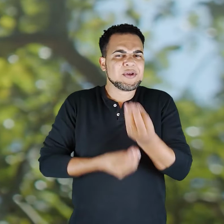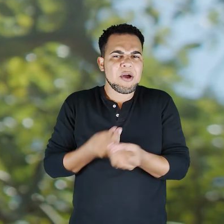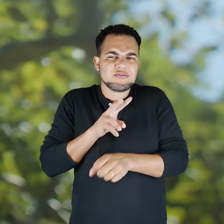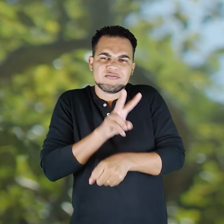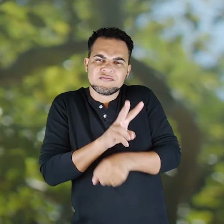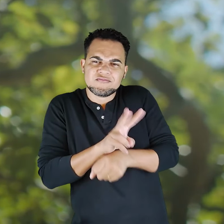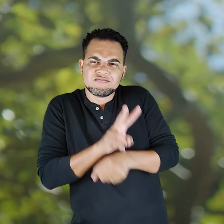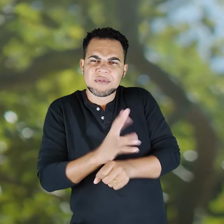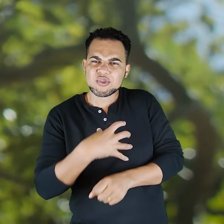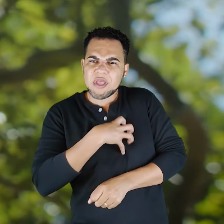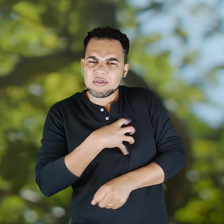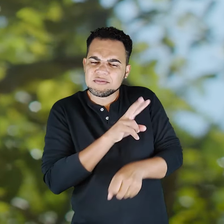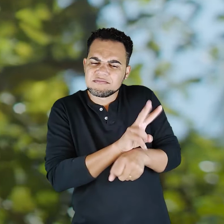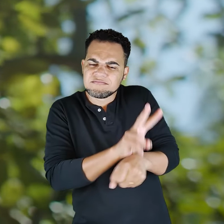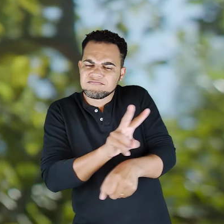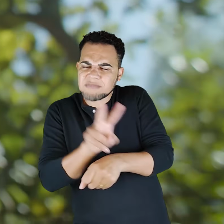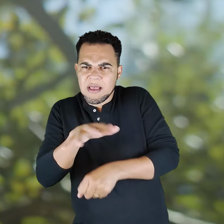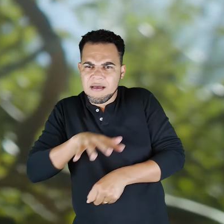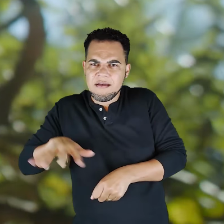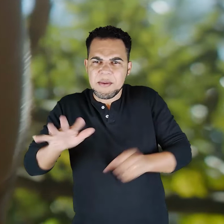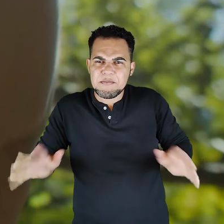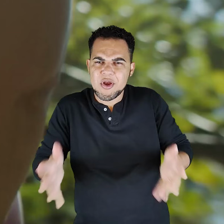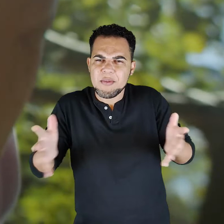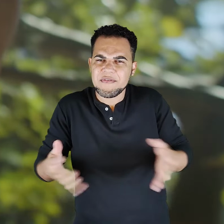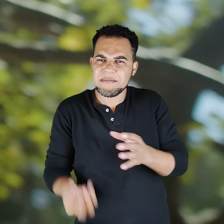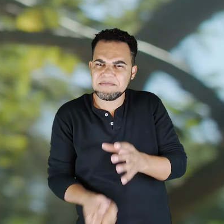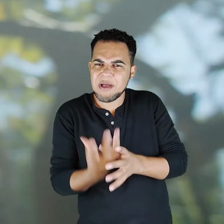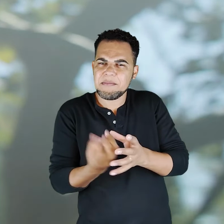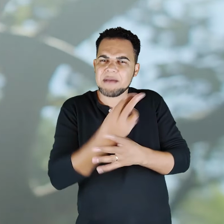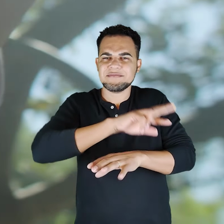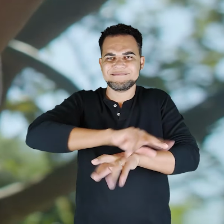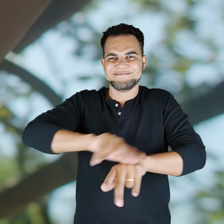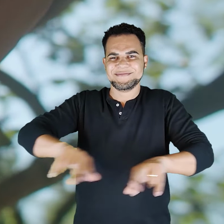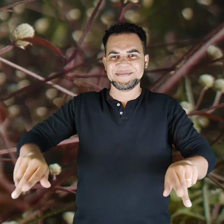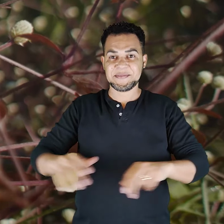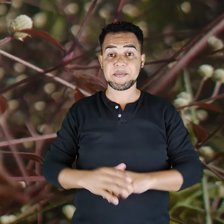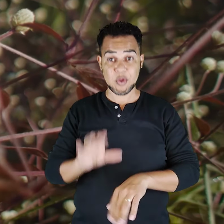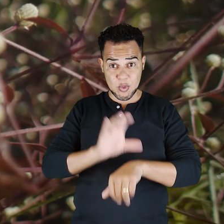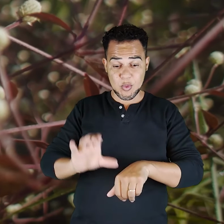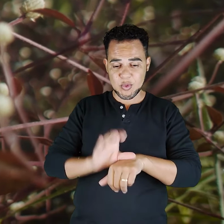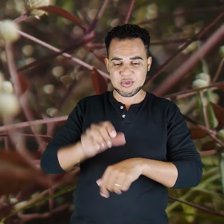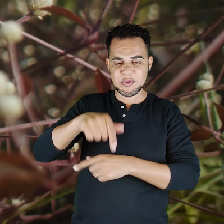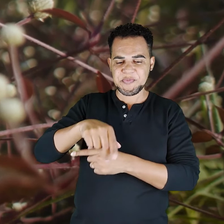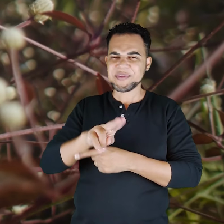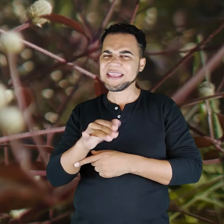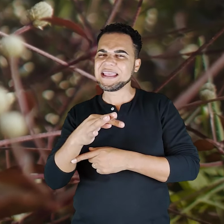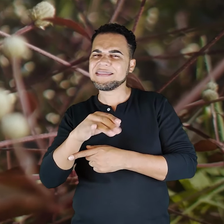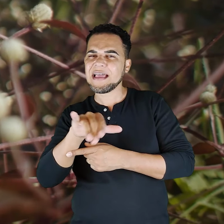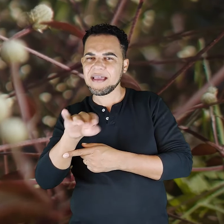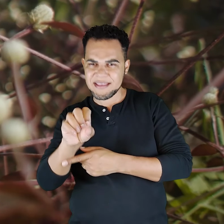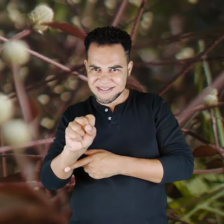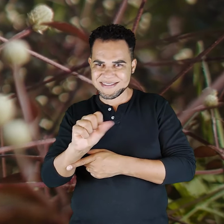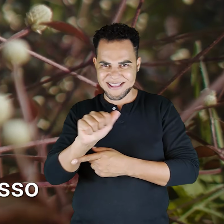de cultivo, sobre as maneiras de cuidar do ambiente e de promover a biodiversidade. O curso Quintais em Ação é um curso que traz